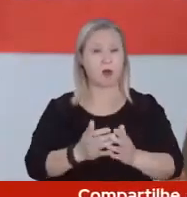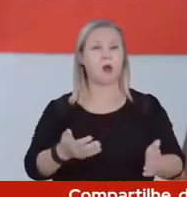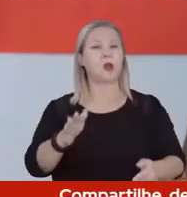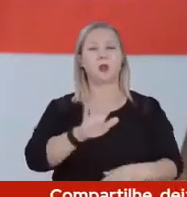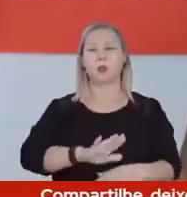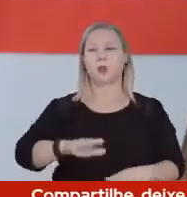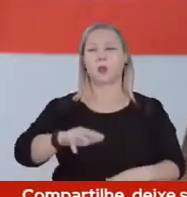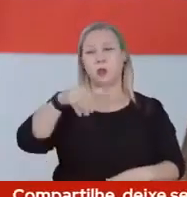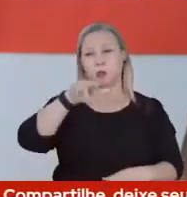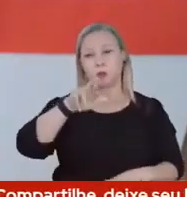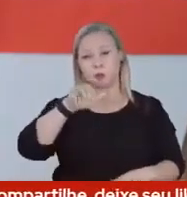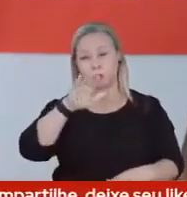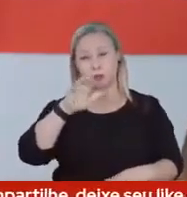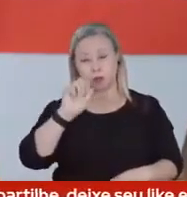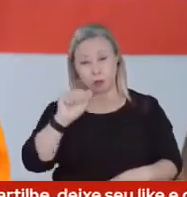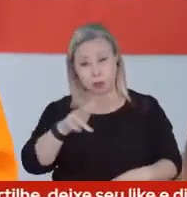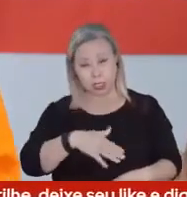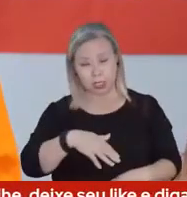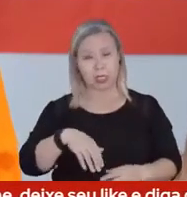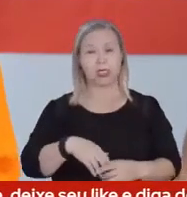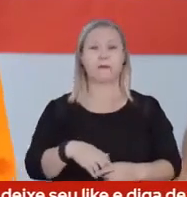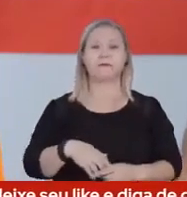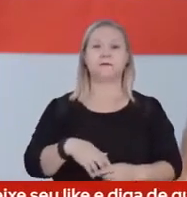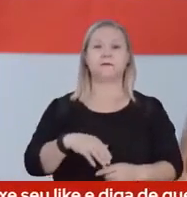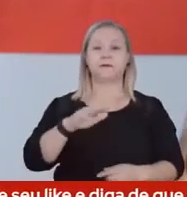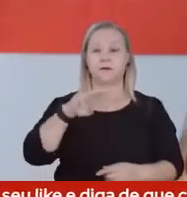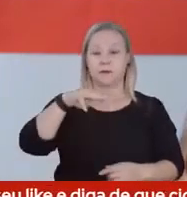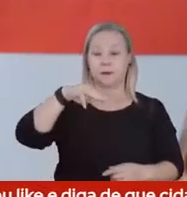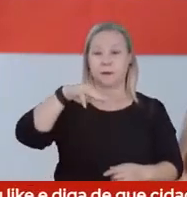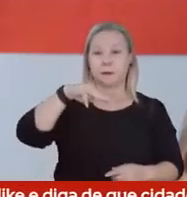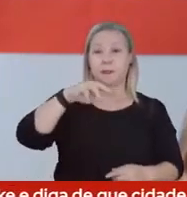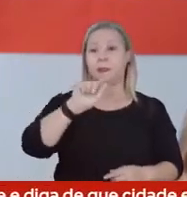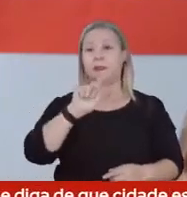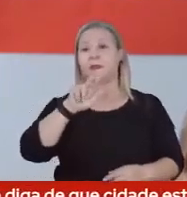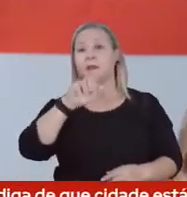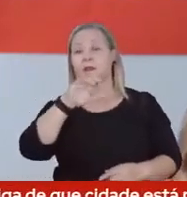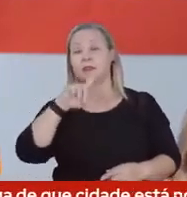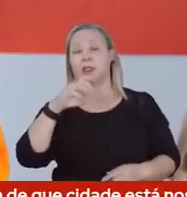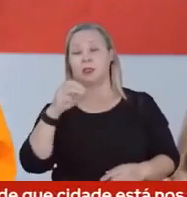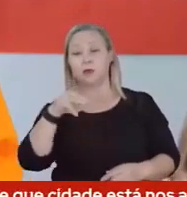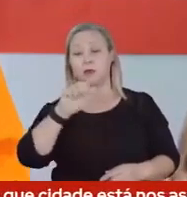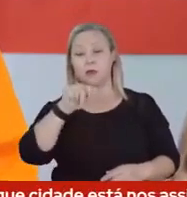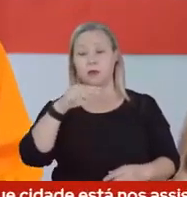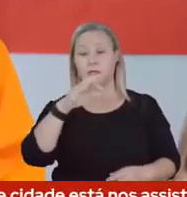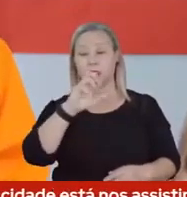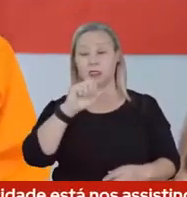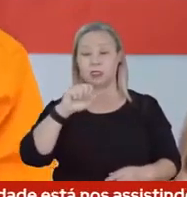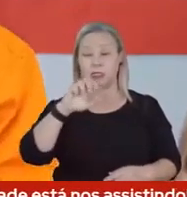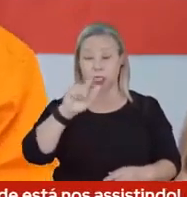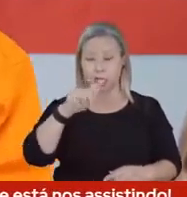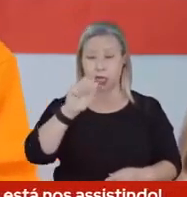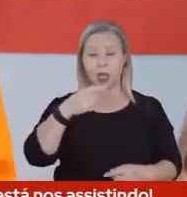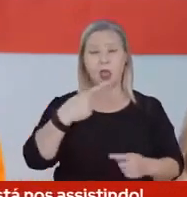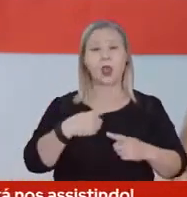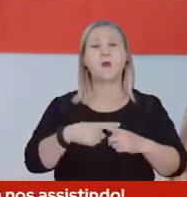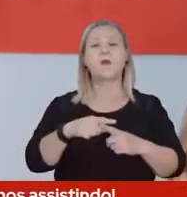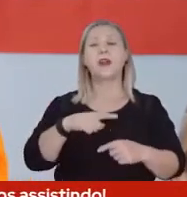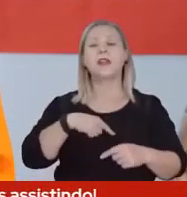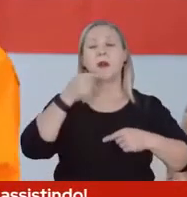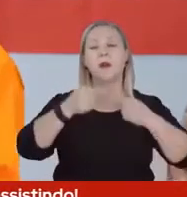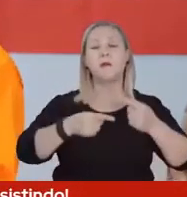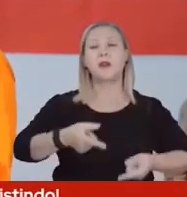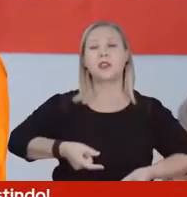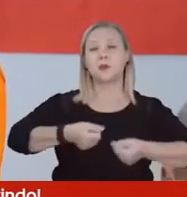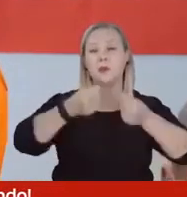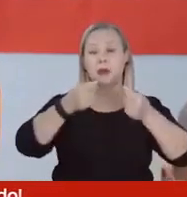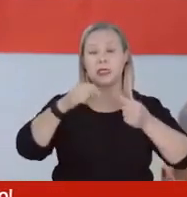Público Federal, porque nós, à época, aprovamos uma política de preço e que tinha lá, um dos seus itens centrais,